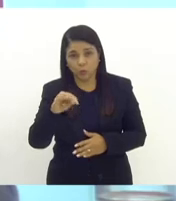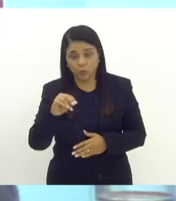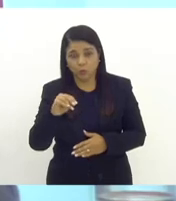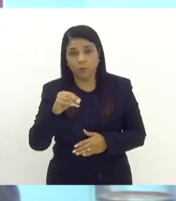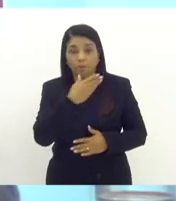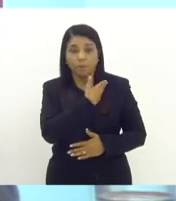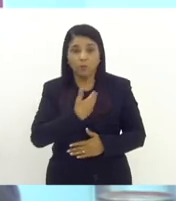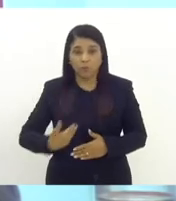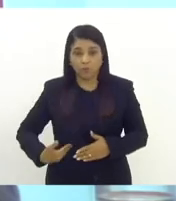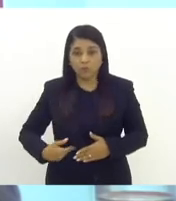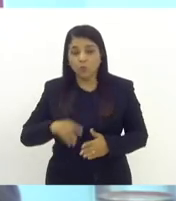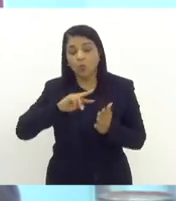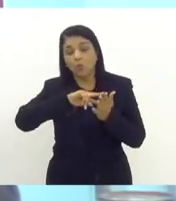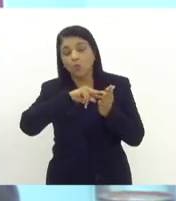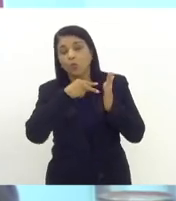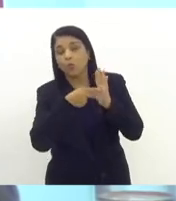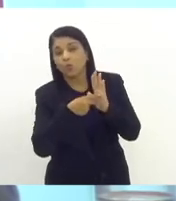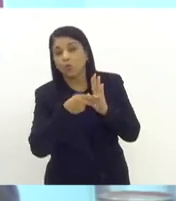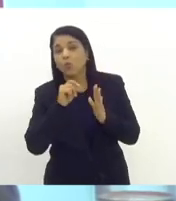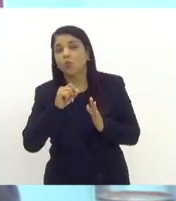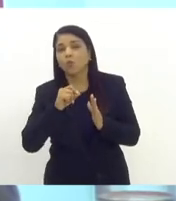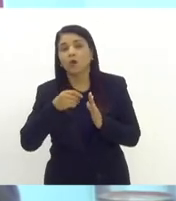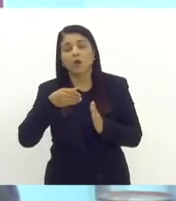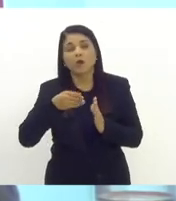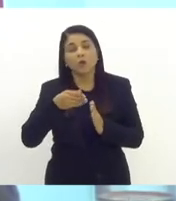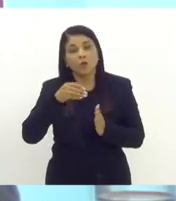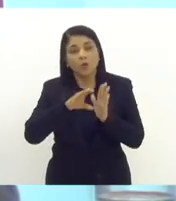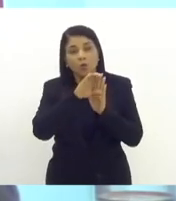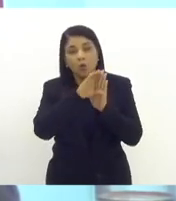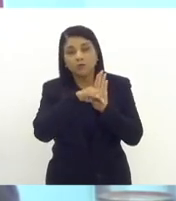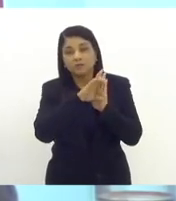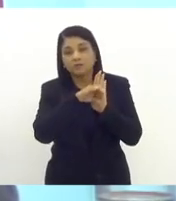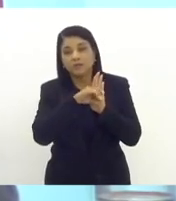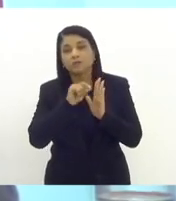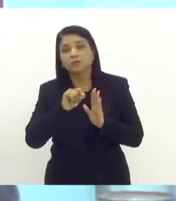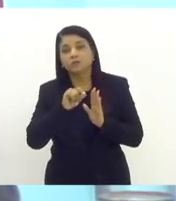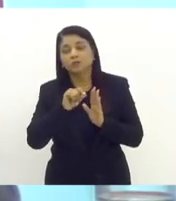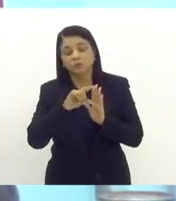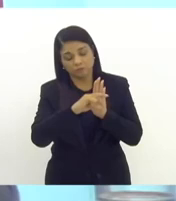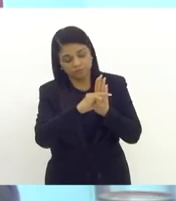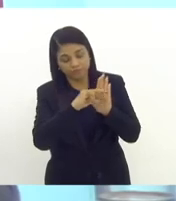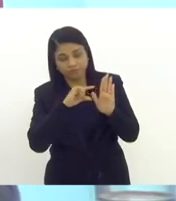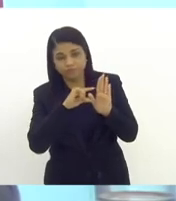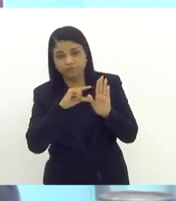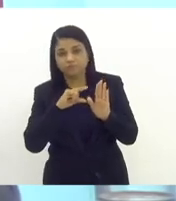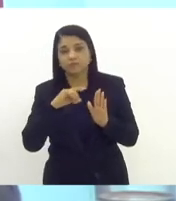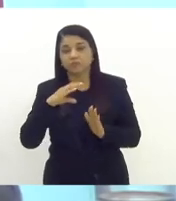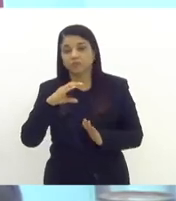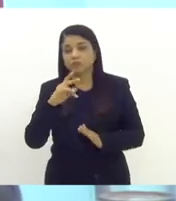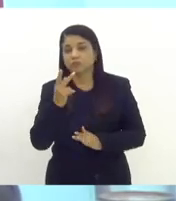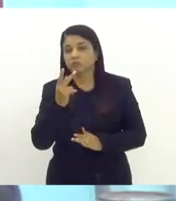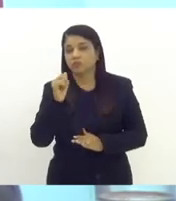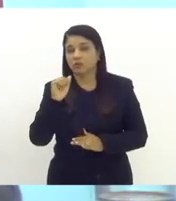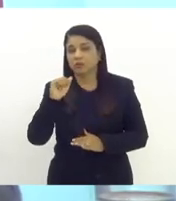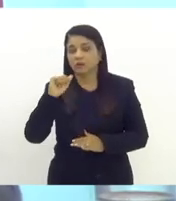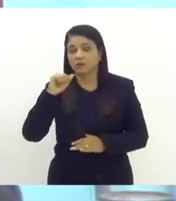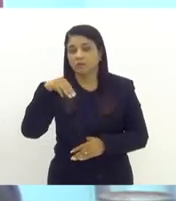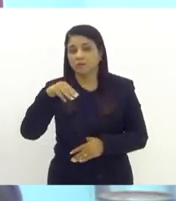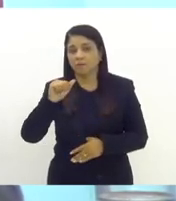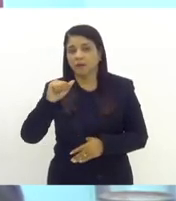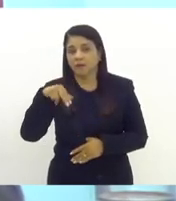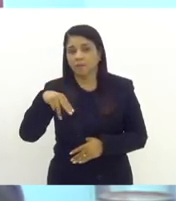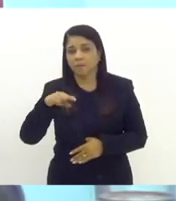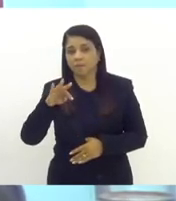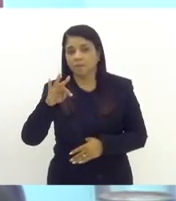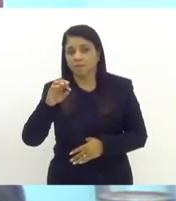do que é mas aqui dentro da Lei nós temos o conceito do chamamento público né só só